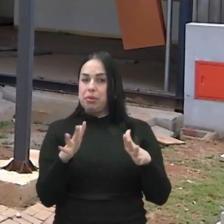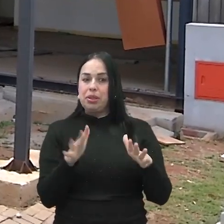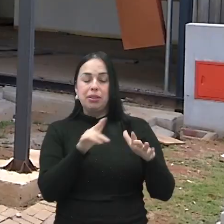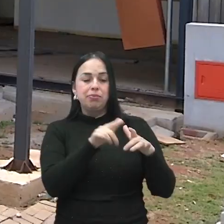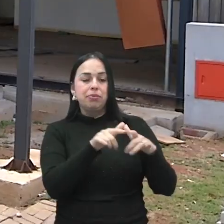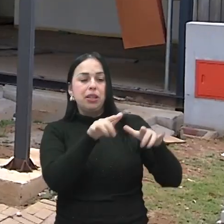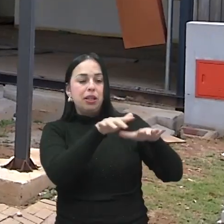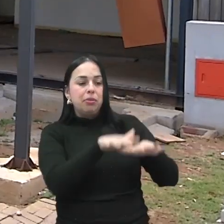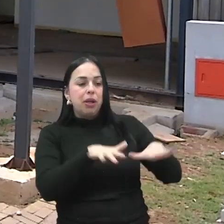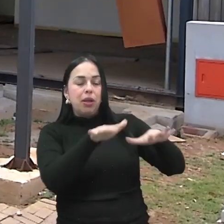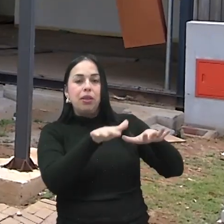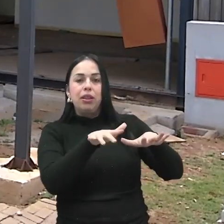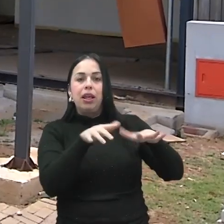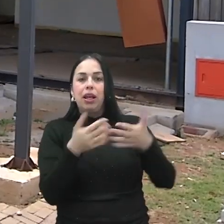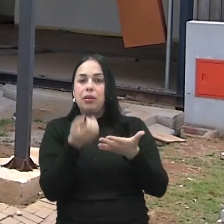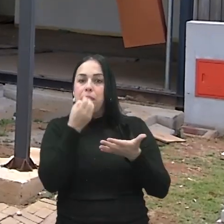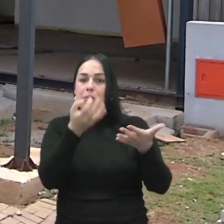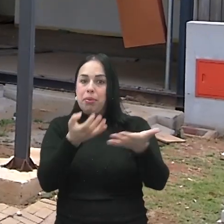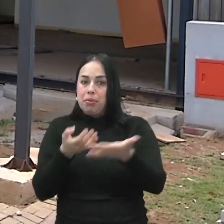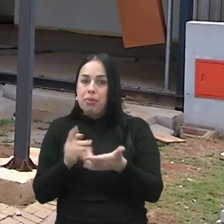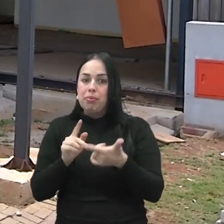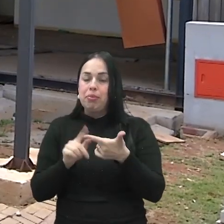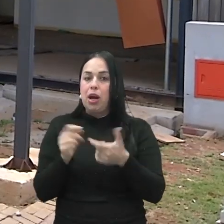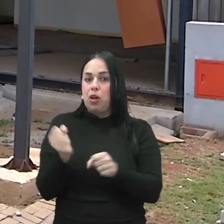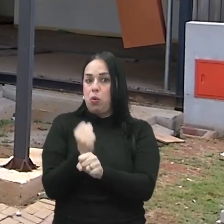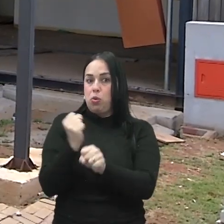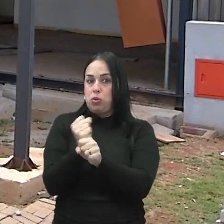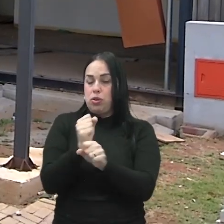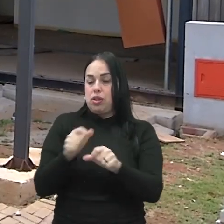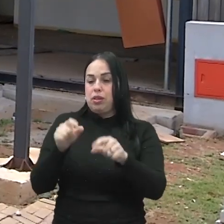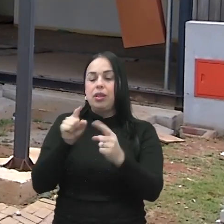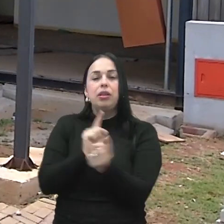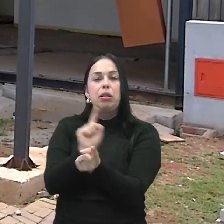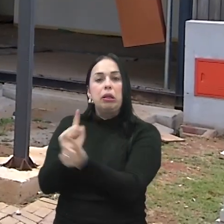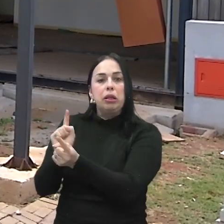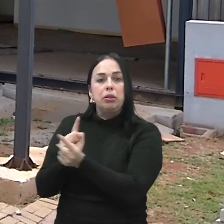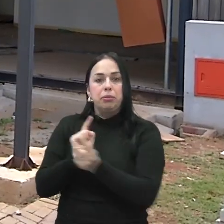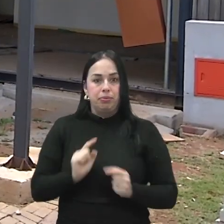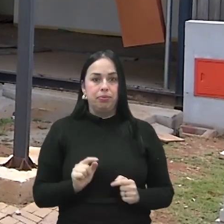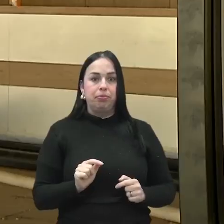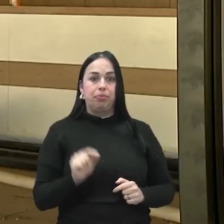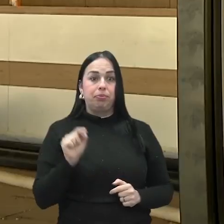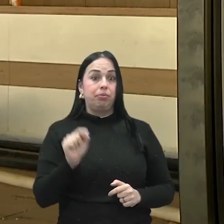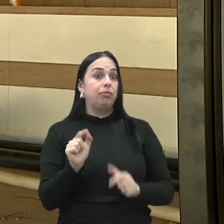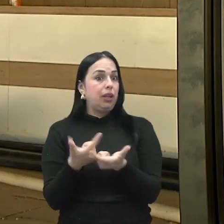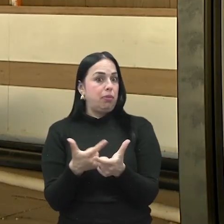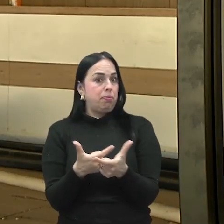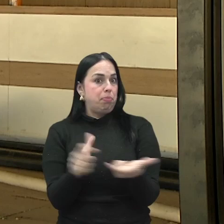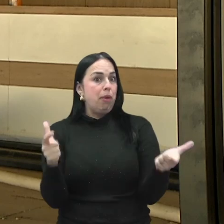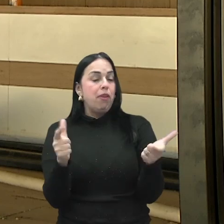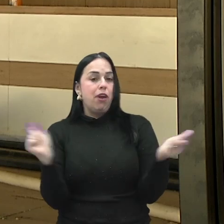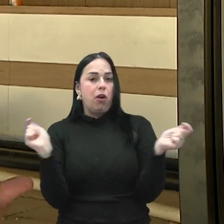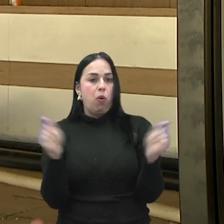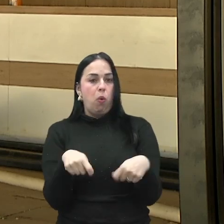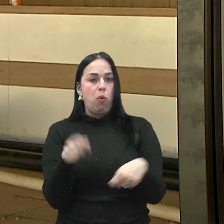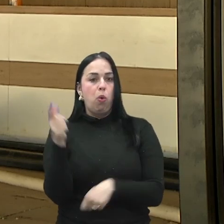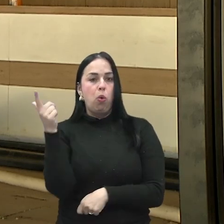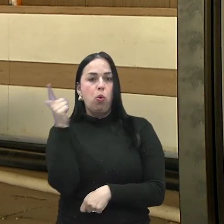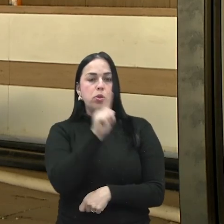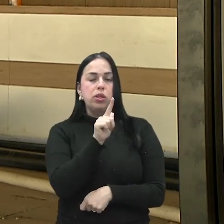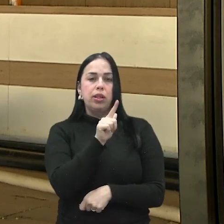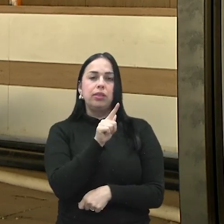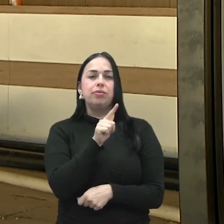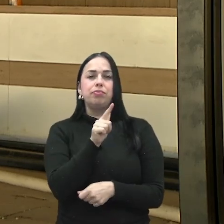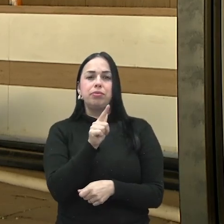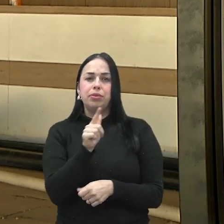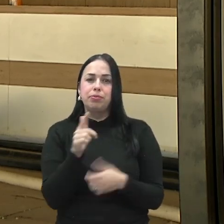contar com ampliação da área da recepção e construção de novas salas de apoio. Com essa ampliação nós vamos conseguir dar